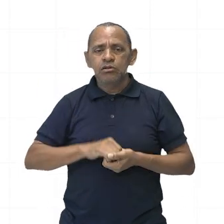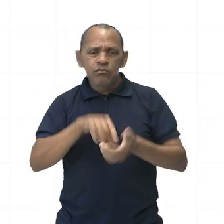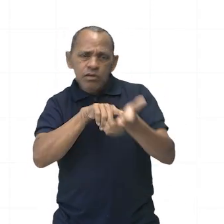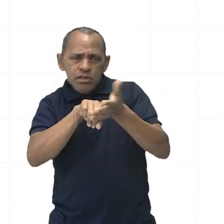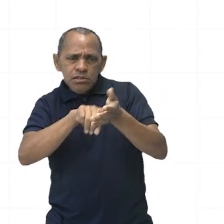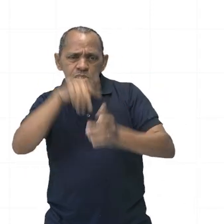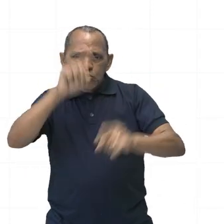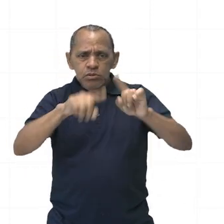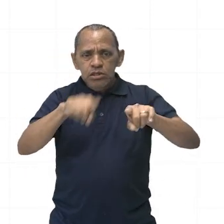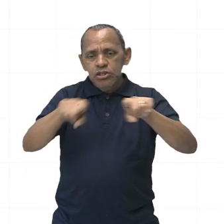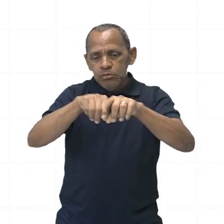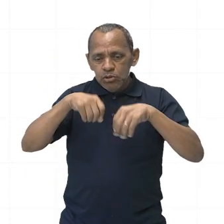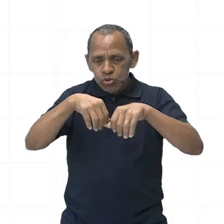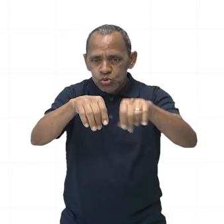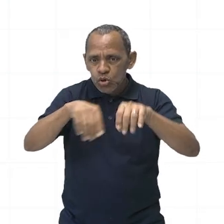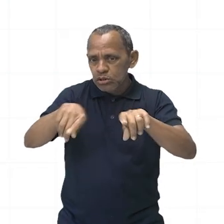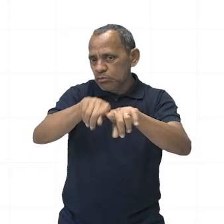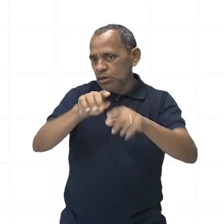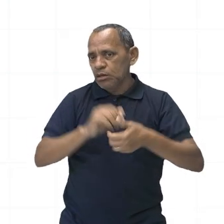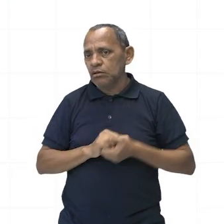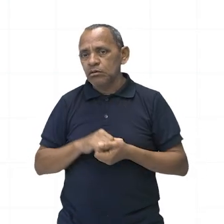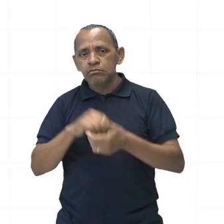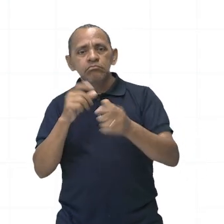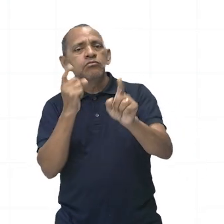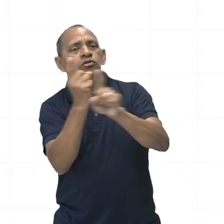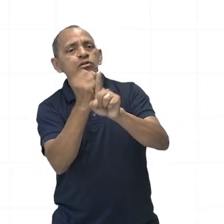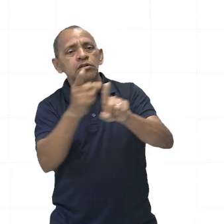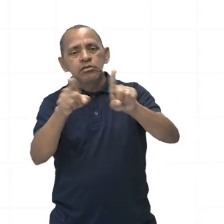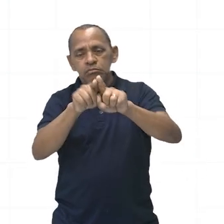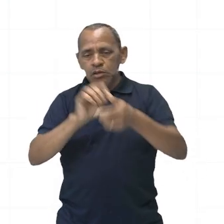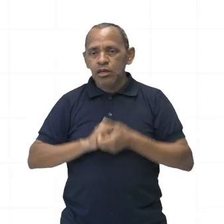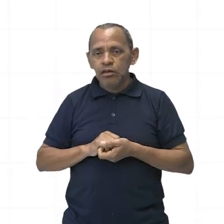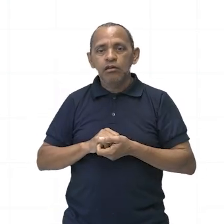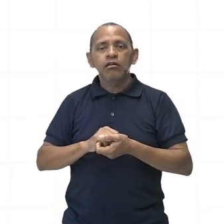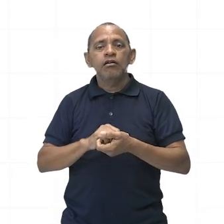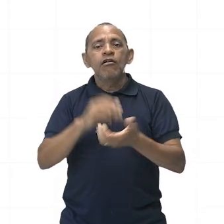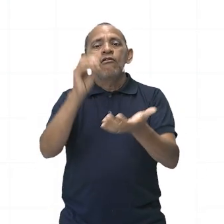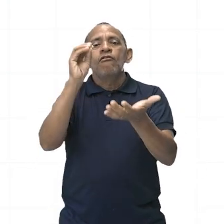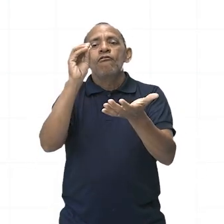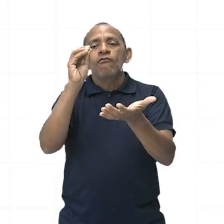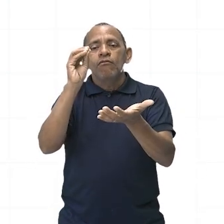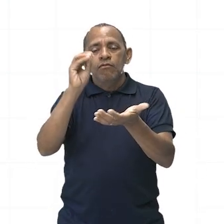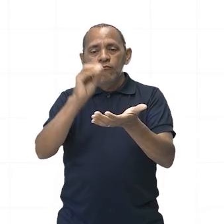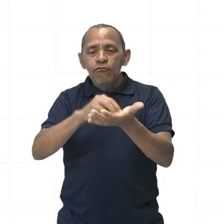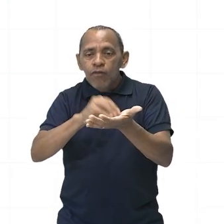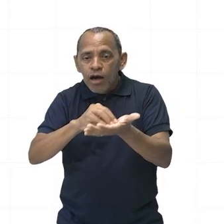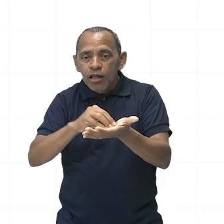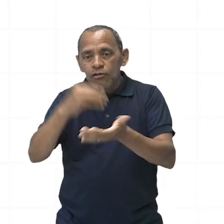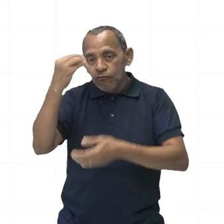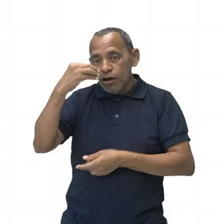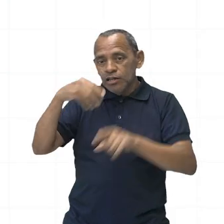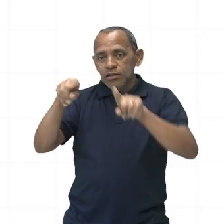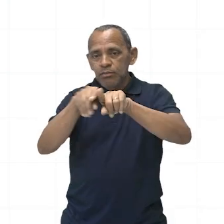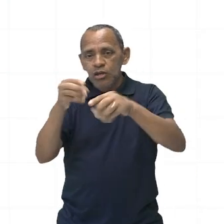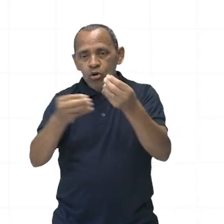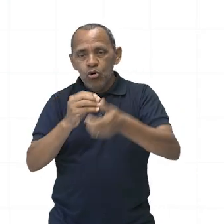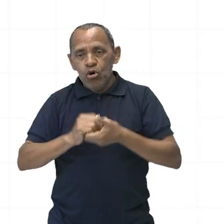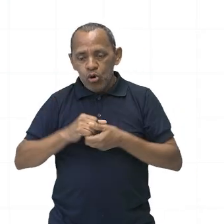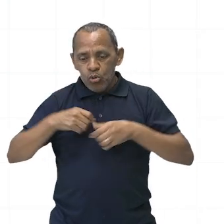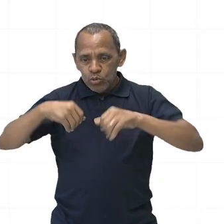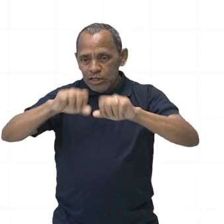materiais e soldas, detectando então falhas em peças e estruturas numa tecnologia que nós chamamos de